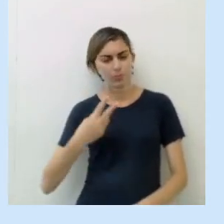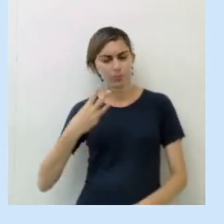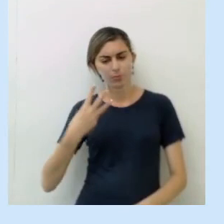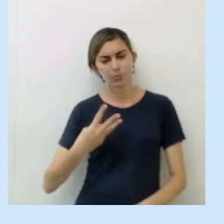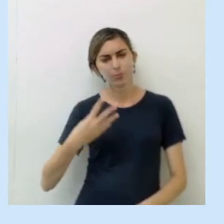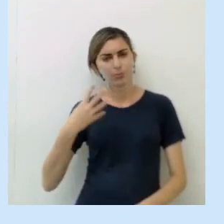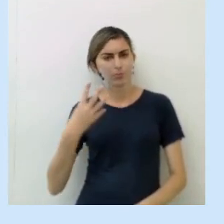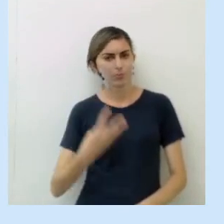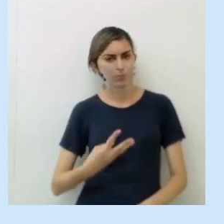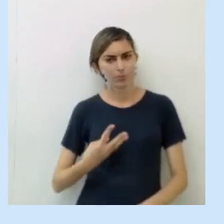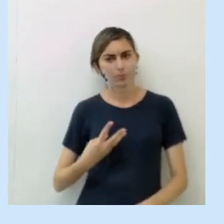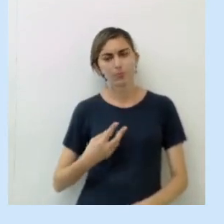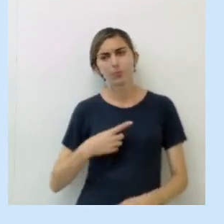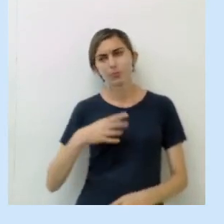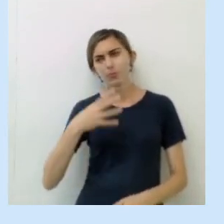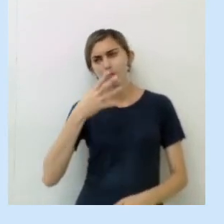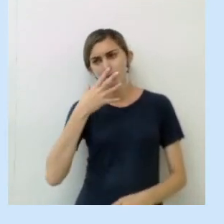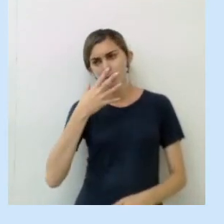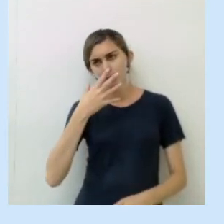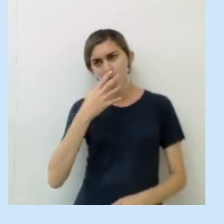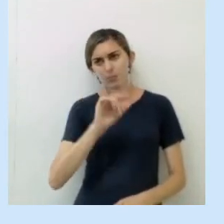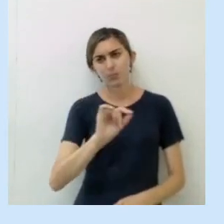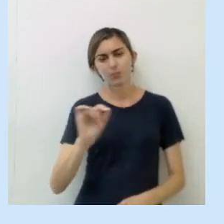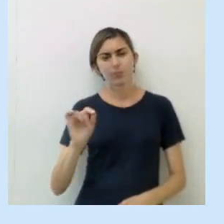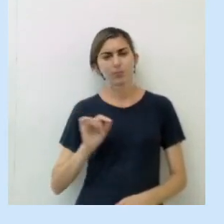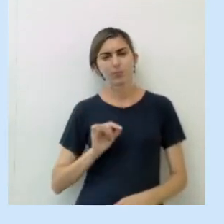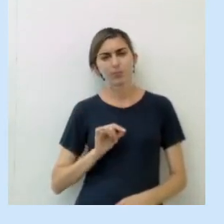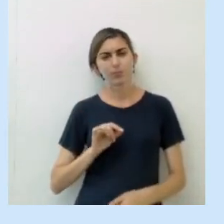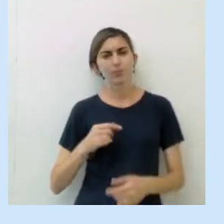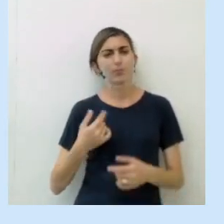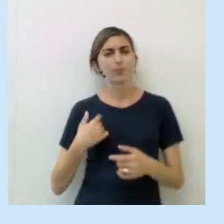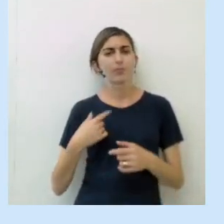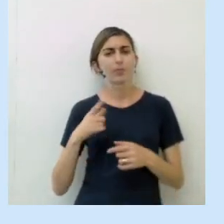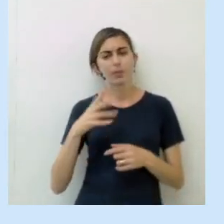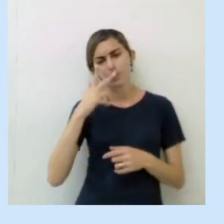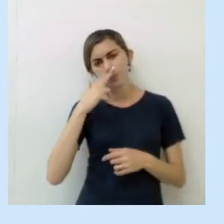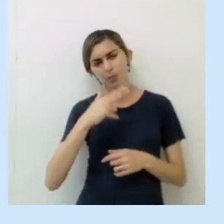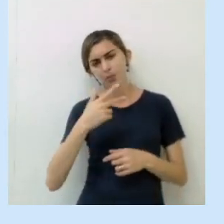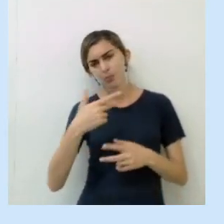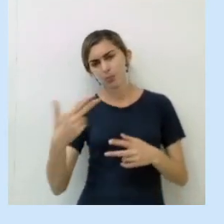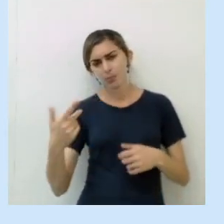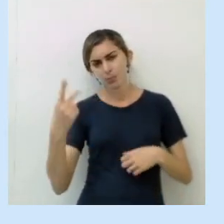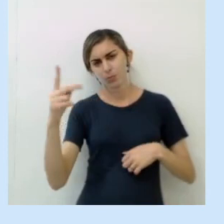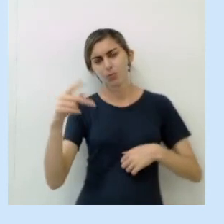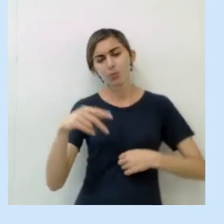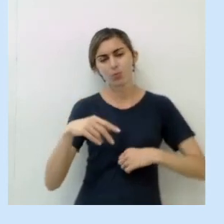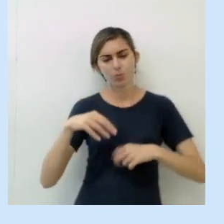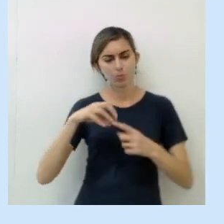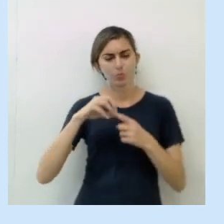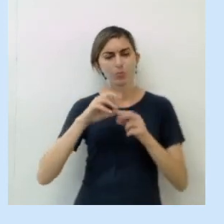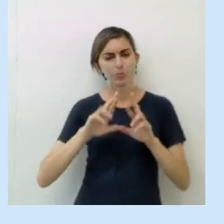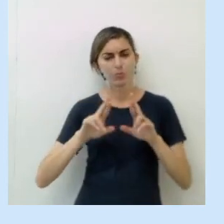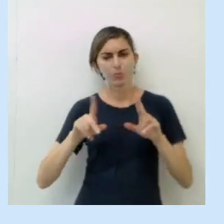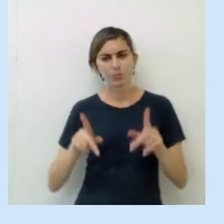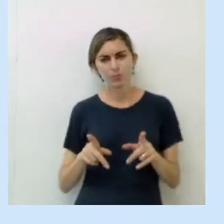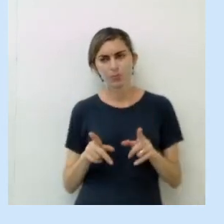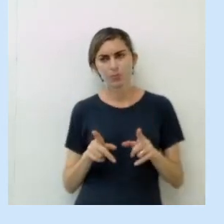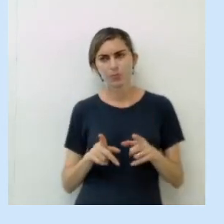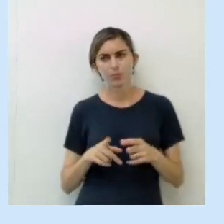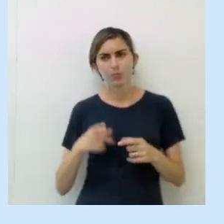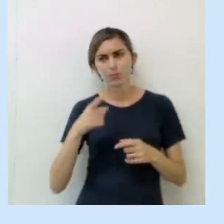4, tá certo? Observe que aqui o pré-requisito é o mesmo, certo? A única diferença é